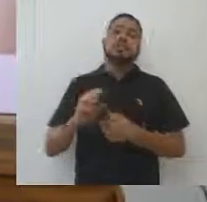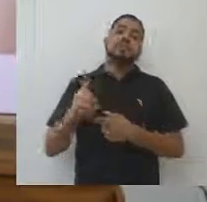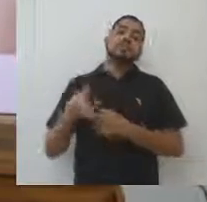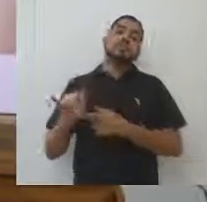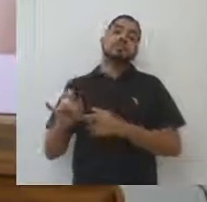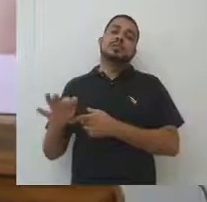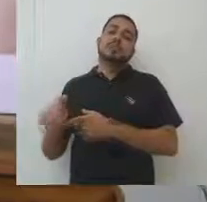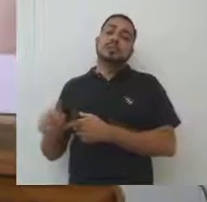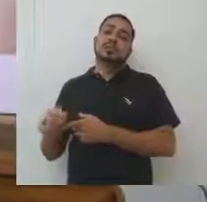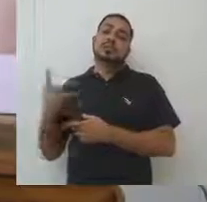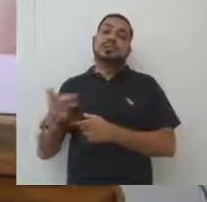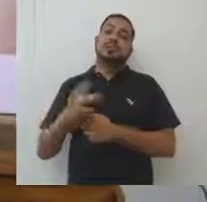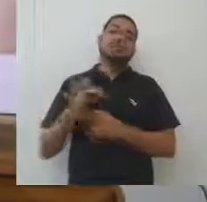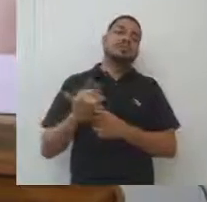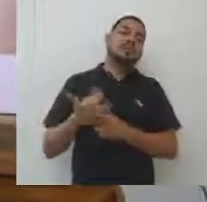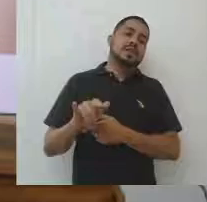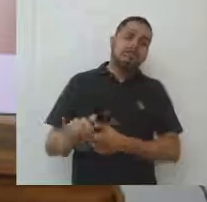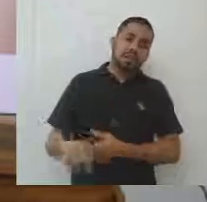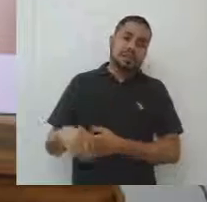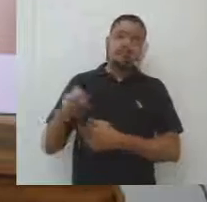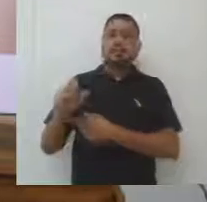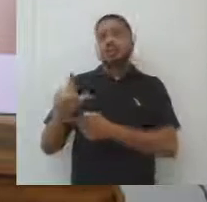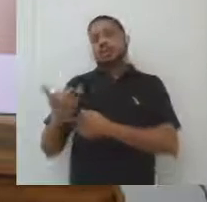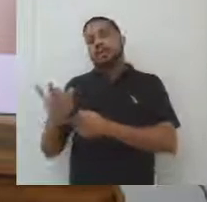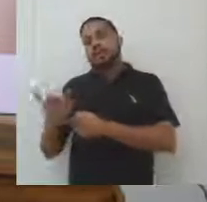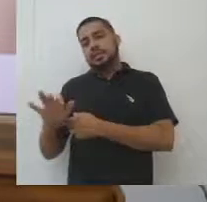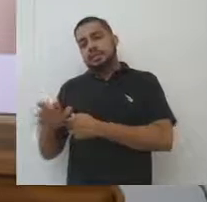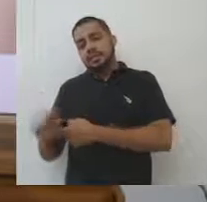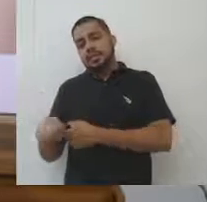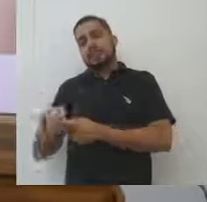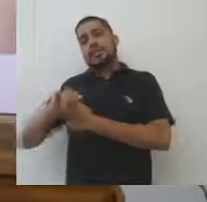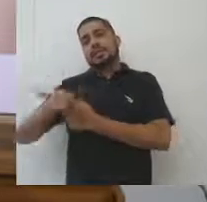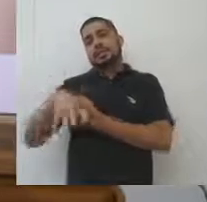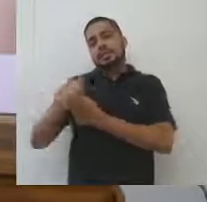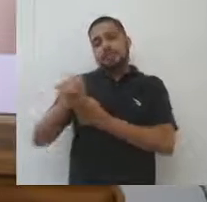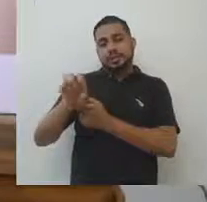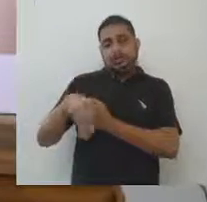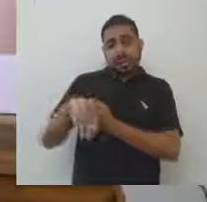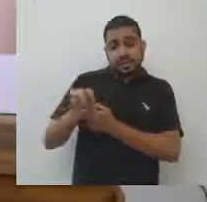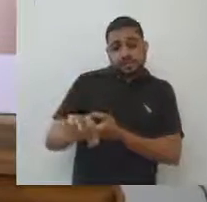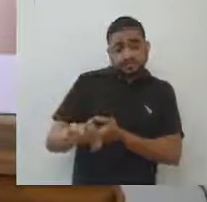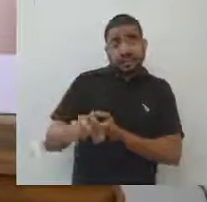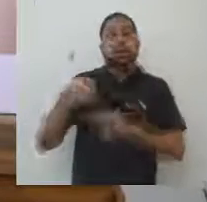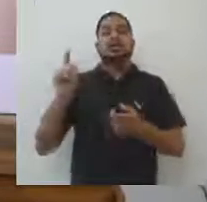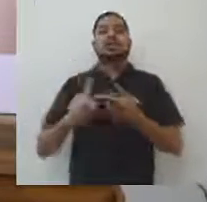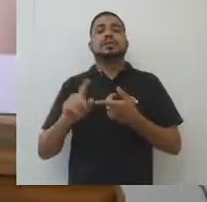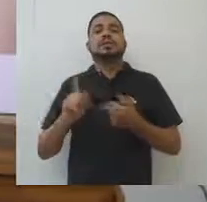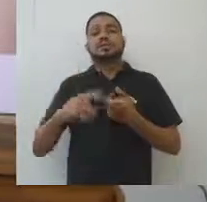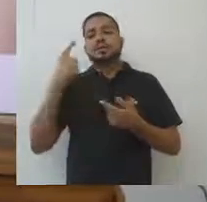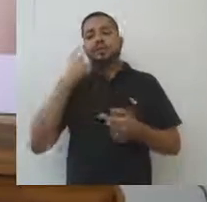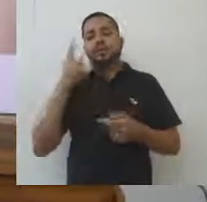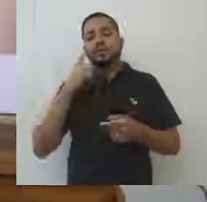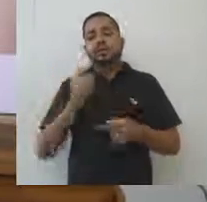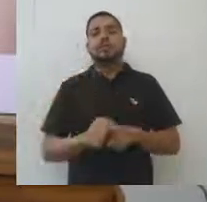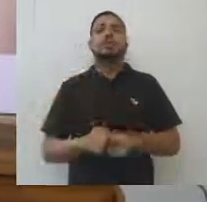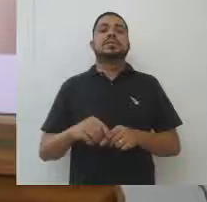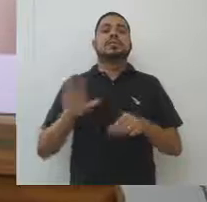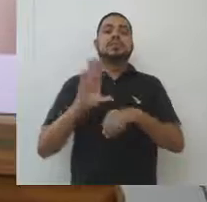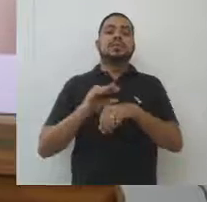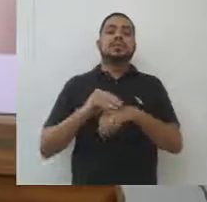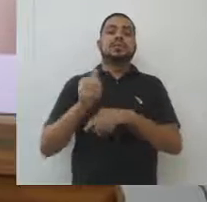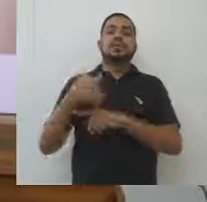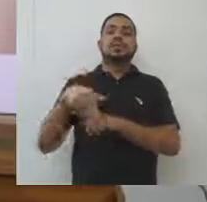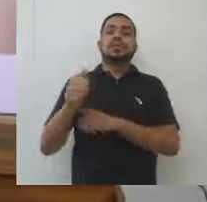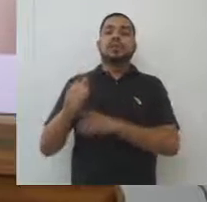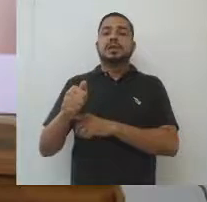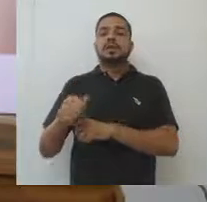que eu falei sobre Fly, falei sobre Clarissa Bujamas, Jamia Rocha, a gente também viu nas fotos Ana Botafogo